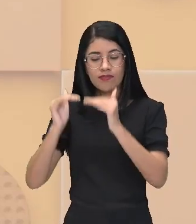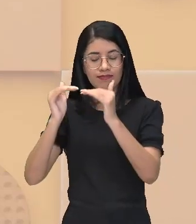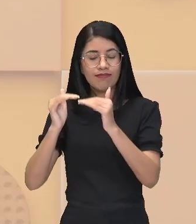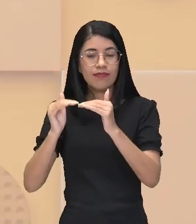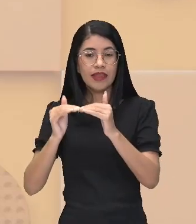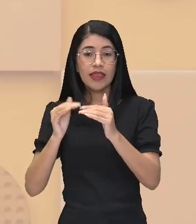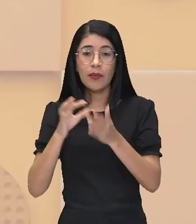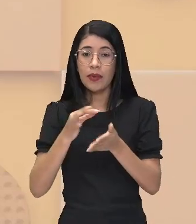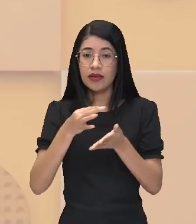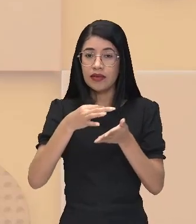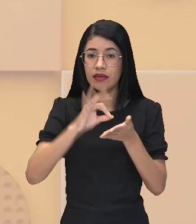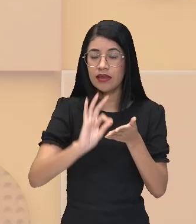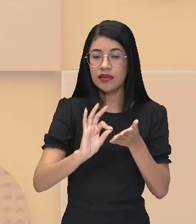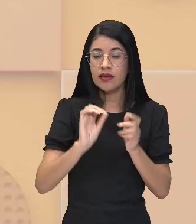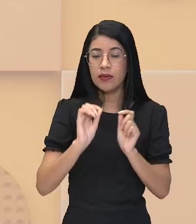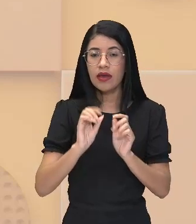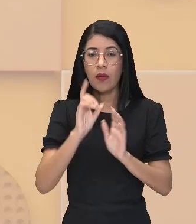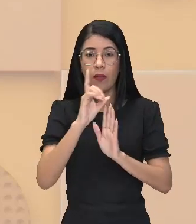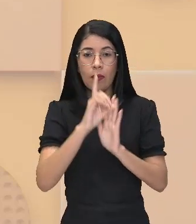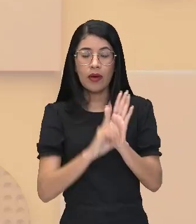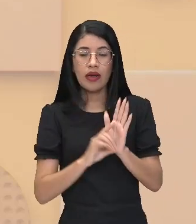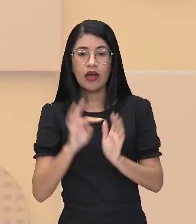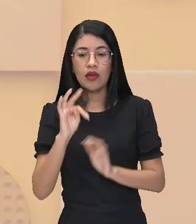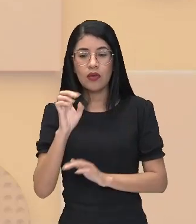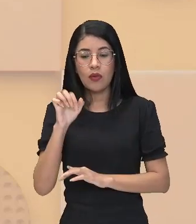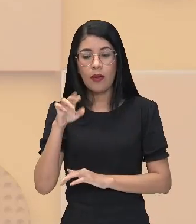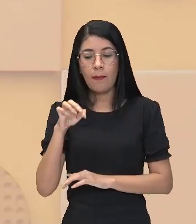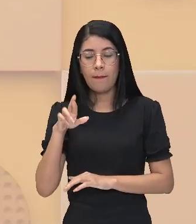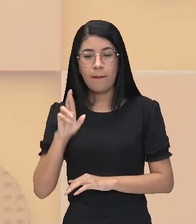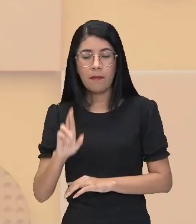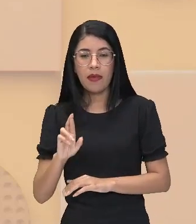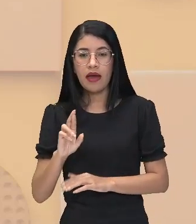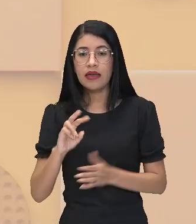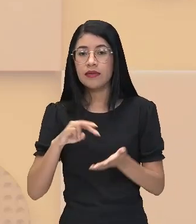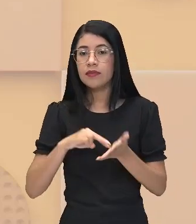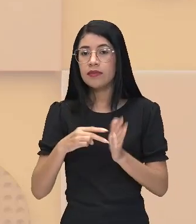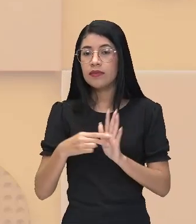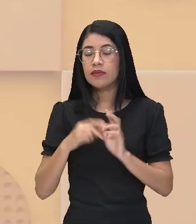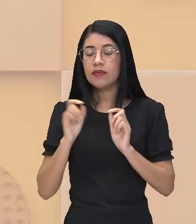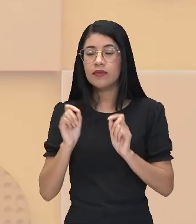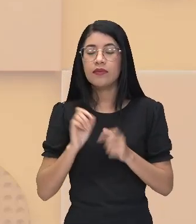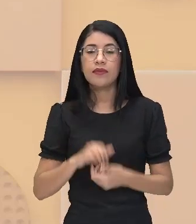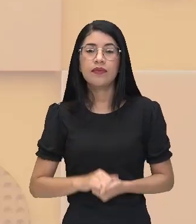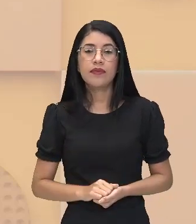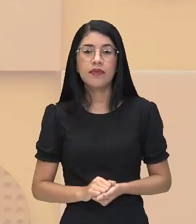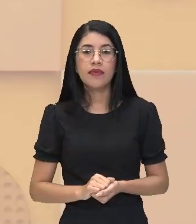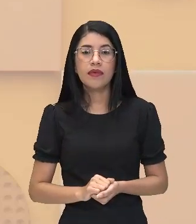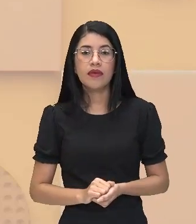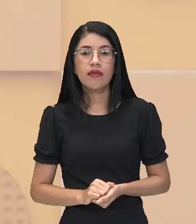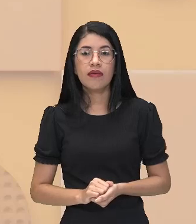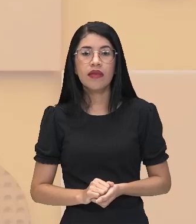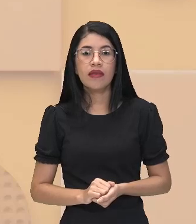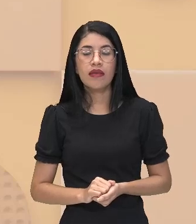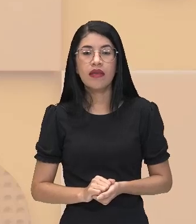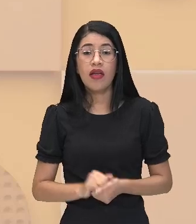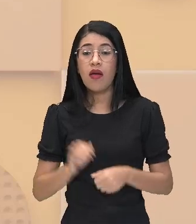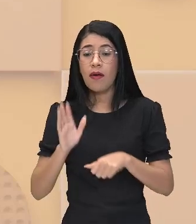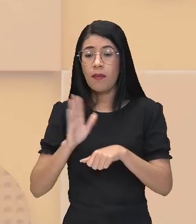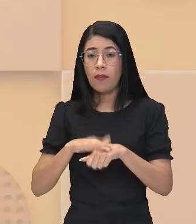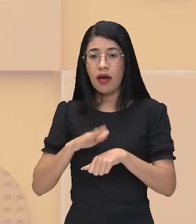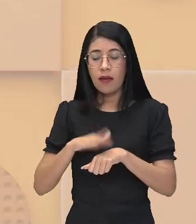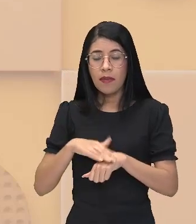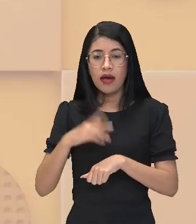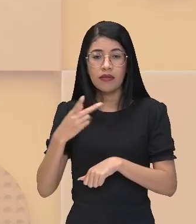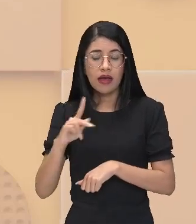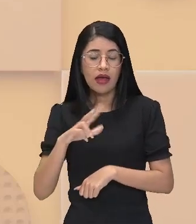assina um decreto de Tomar. Esse decreto ele estabelece uma certa autonomia para